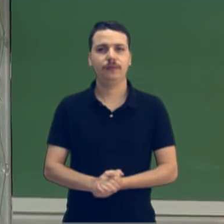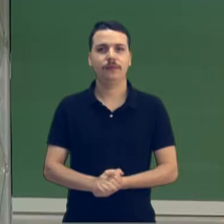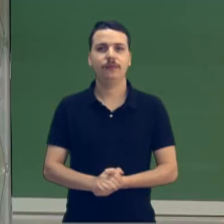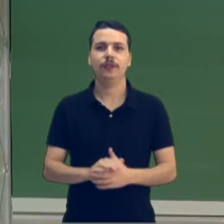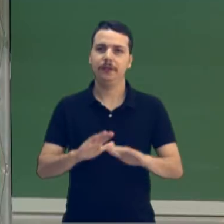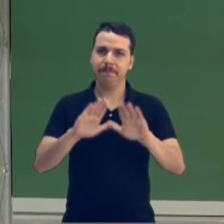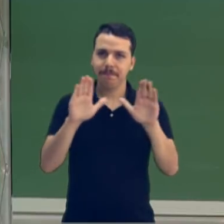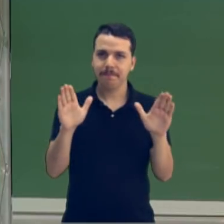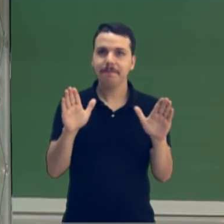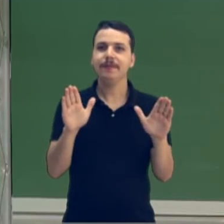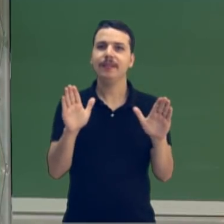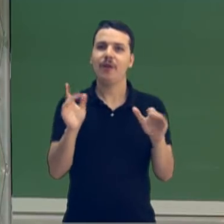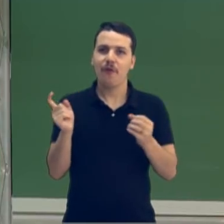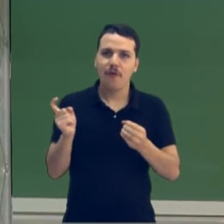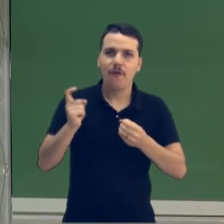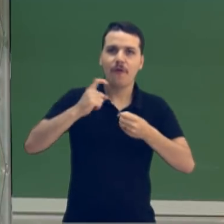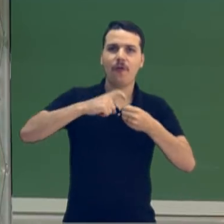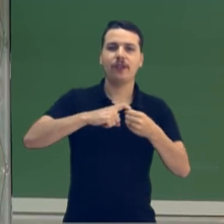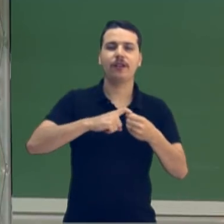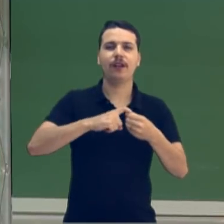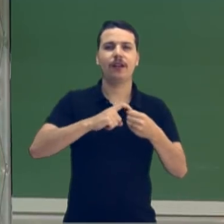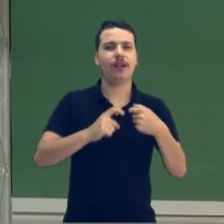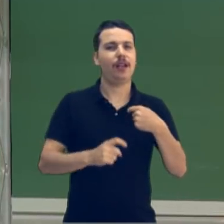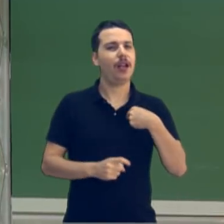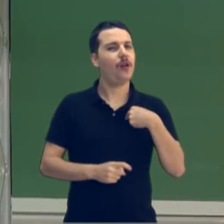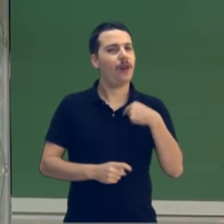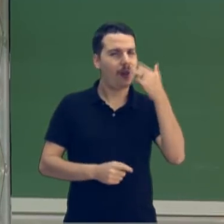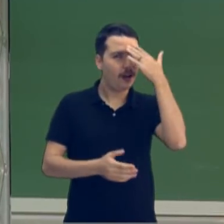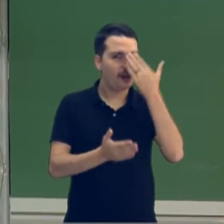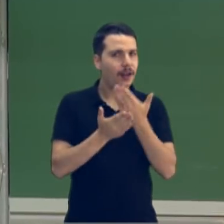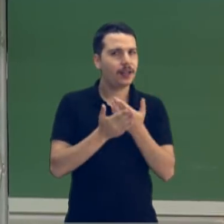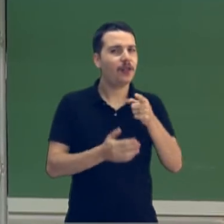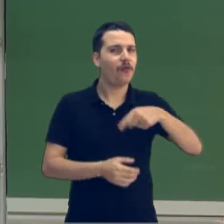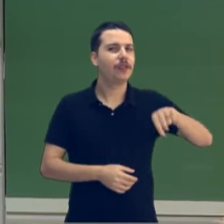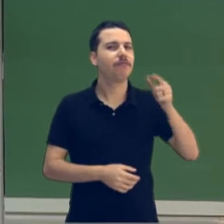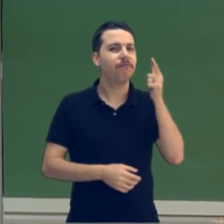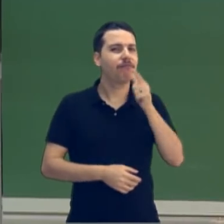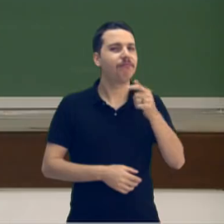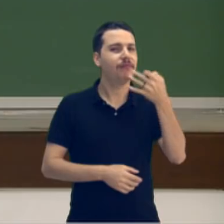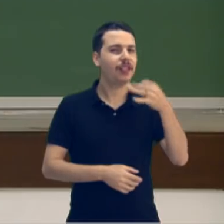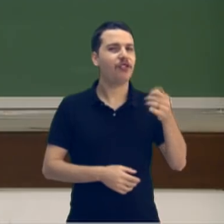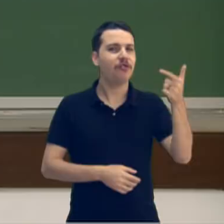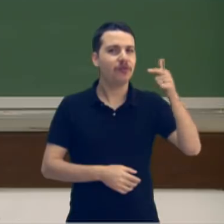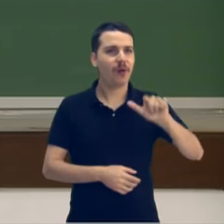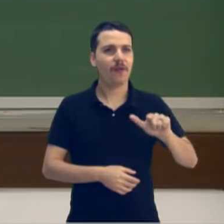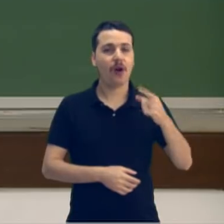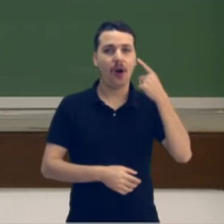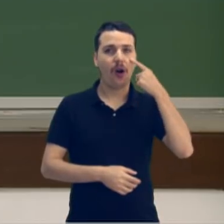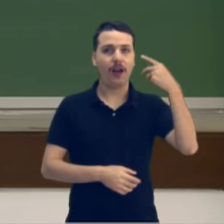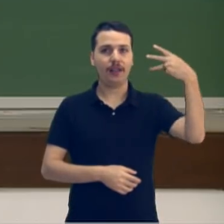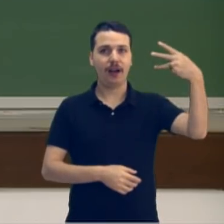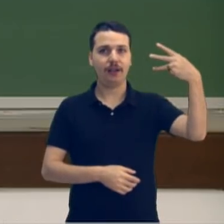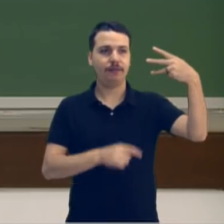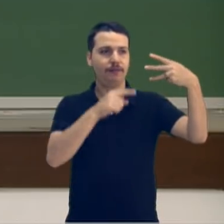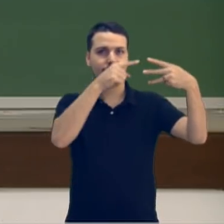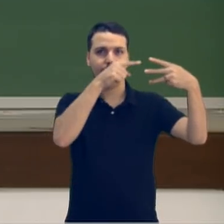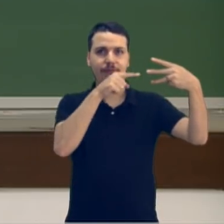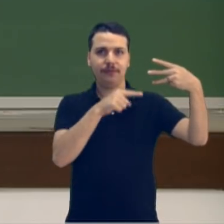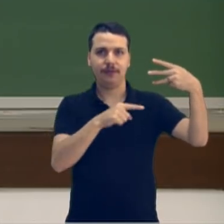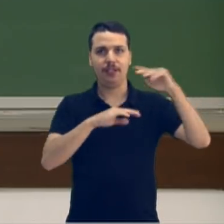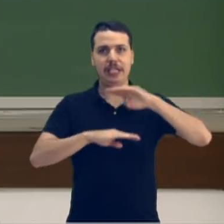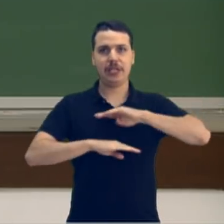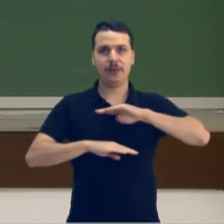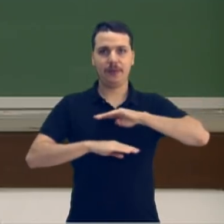Olá, voltando, eu acho que vocês também acertaram novamente. Olha as 3 situações.